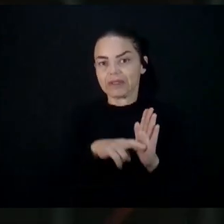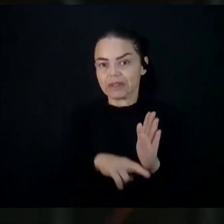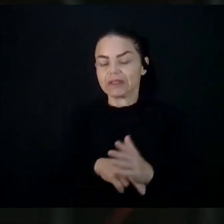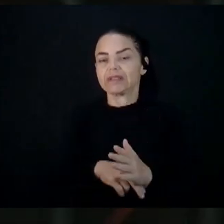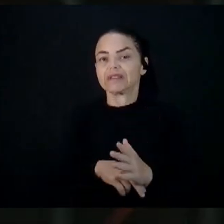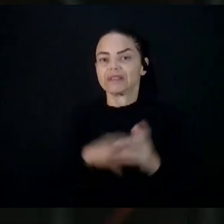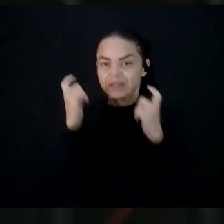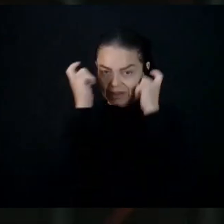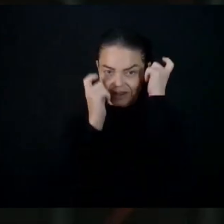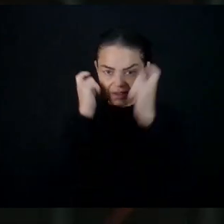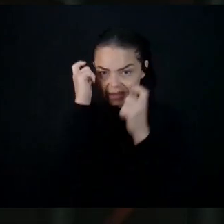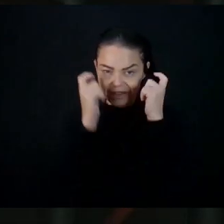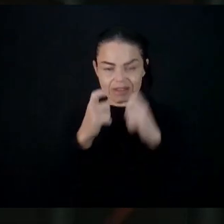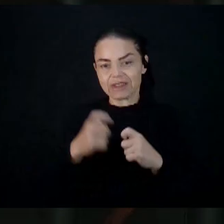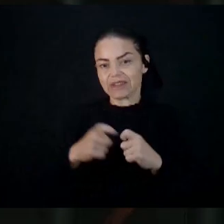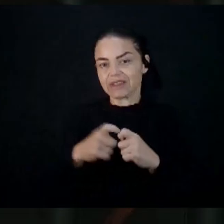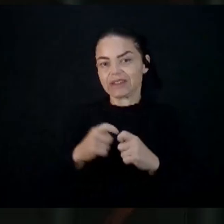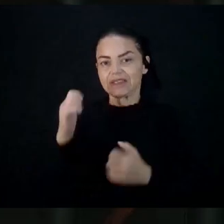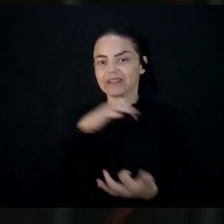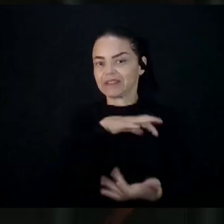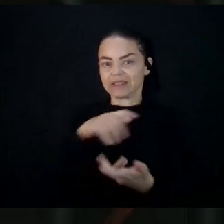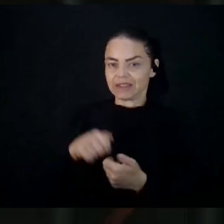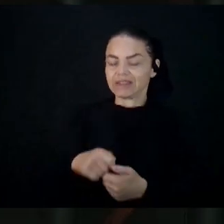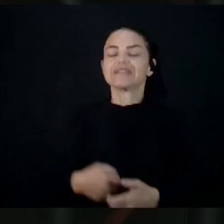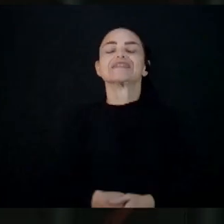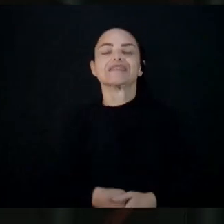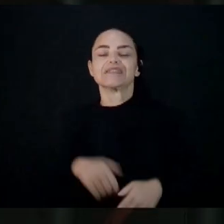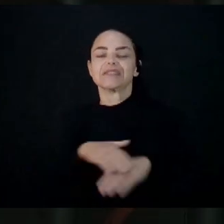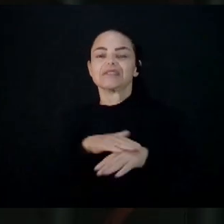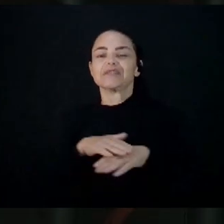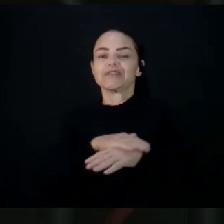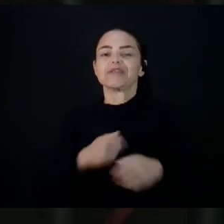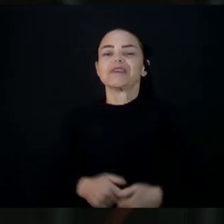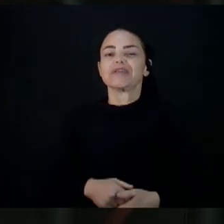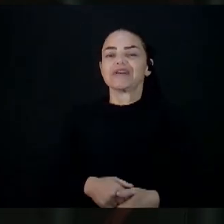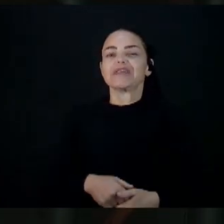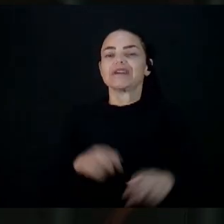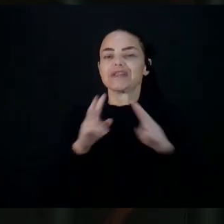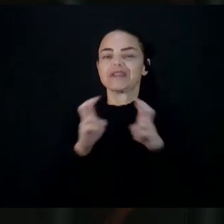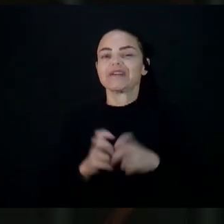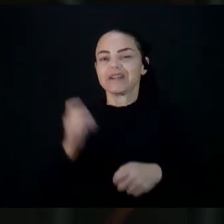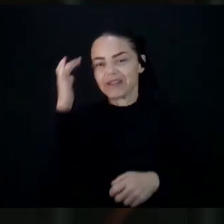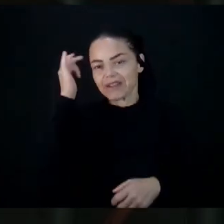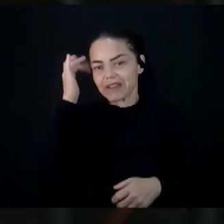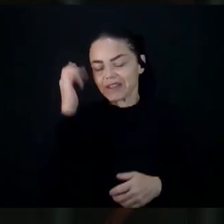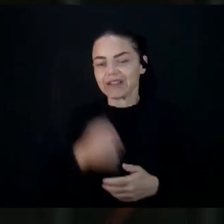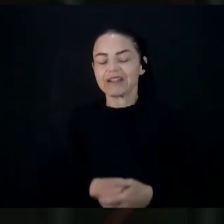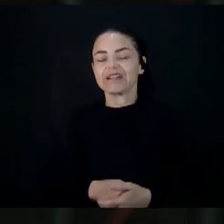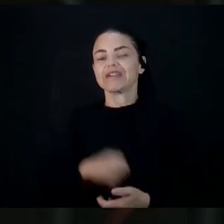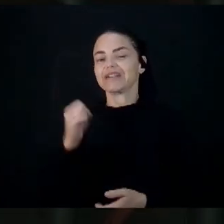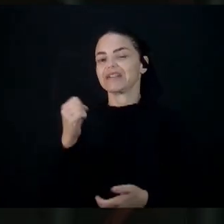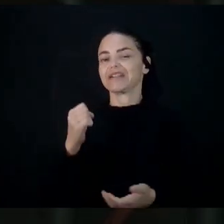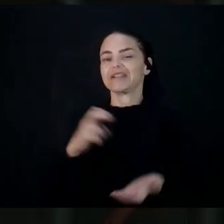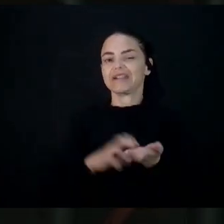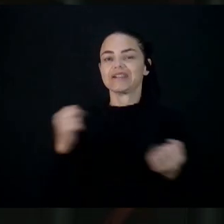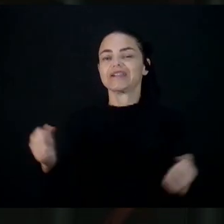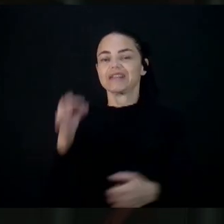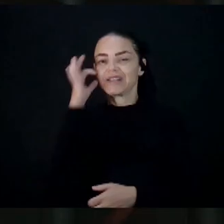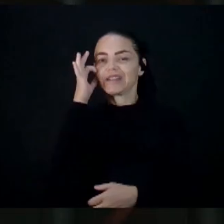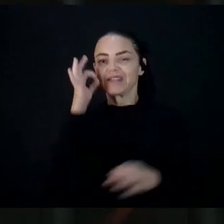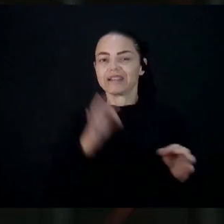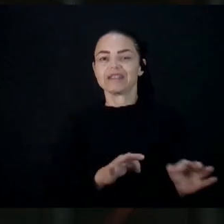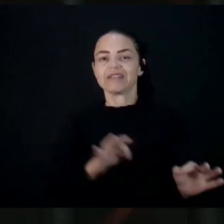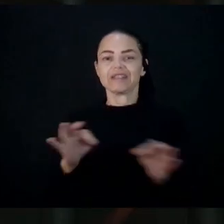preocupado especialistas no mundo inteiro. E a gente vai falar sobre isso amanhã, a partir das 8 da manhã, ao vivo, em mais uma edição do